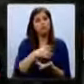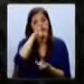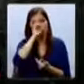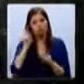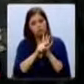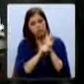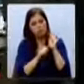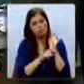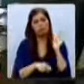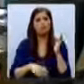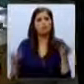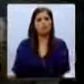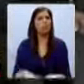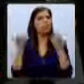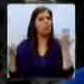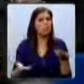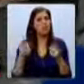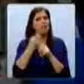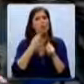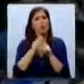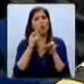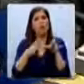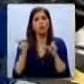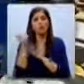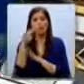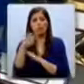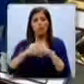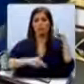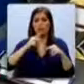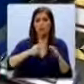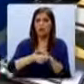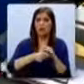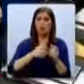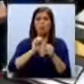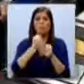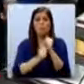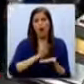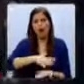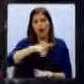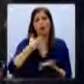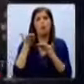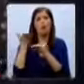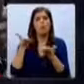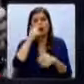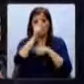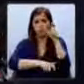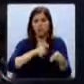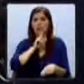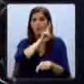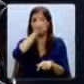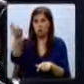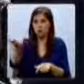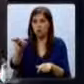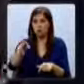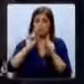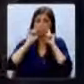medidas consideradas vagas e que vão da luta contra a evasão fiscal, combate à burocracia, até à ajuda humanitária. E a resposta não será